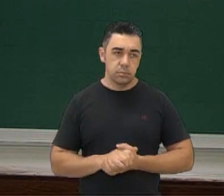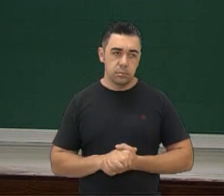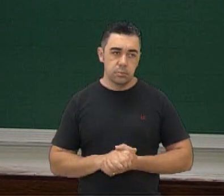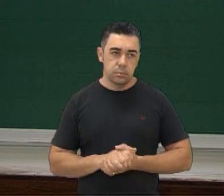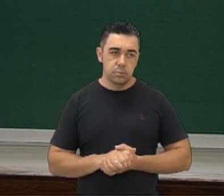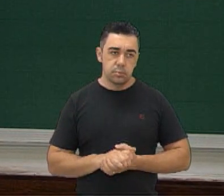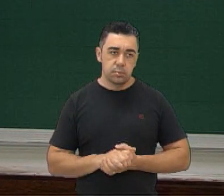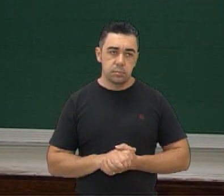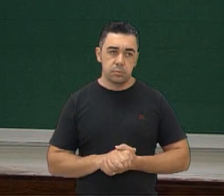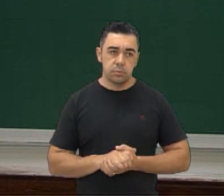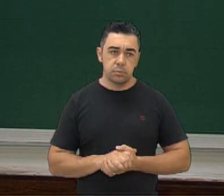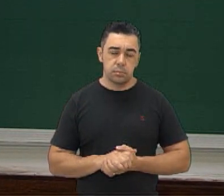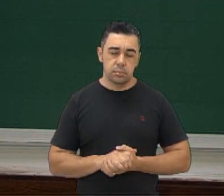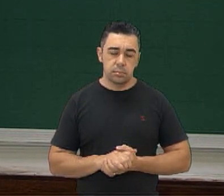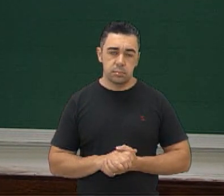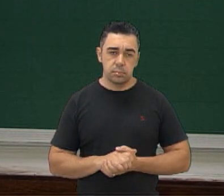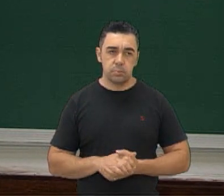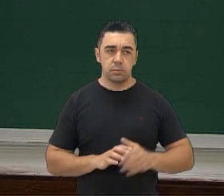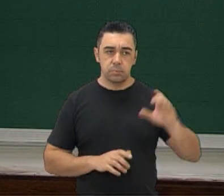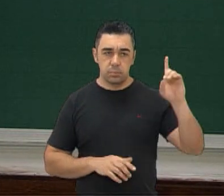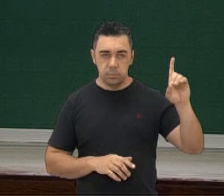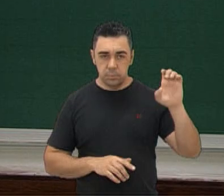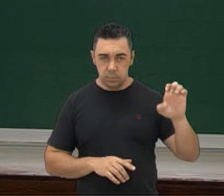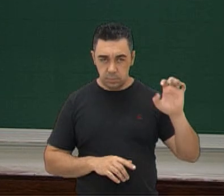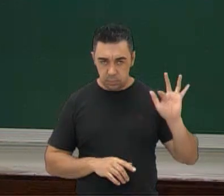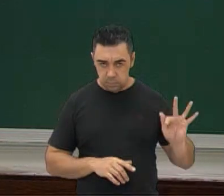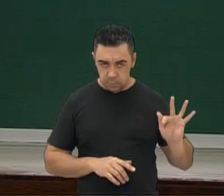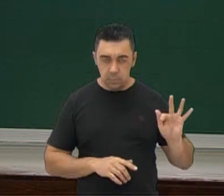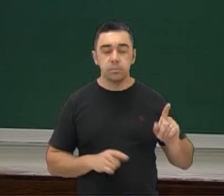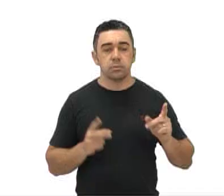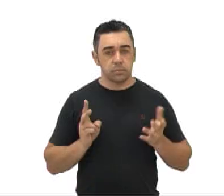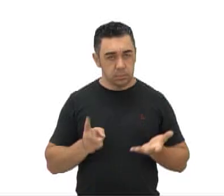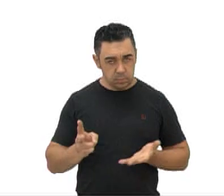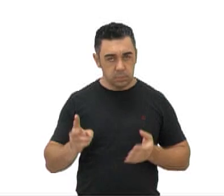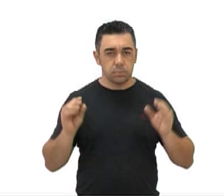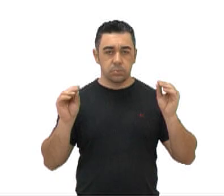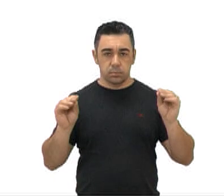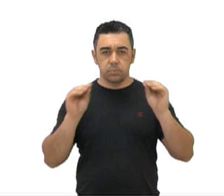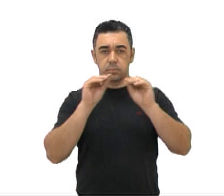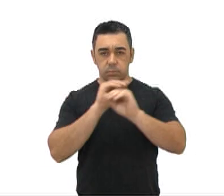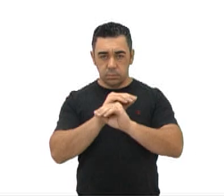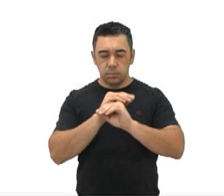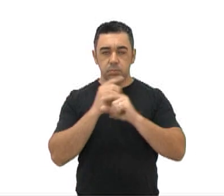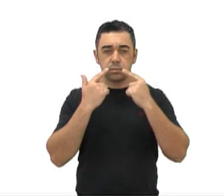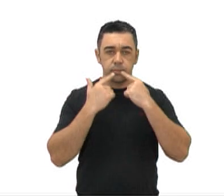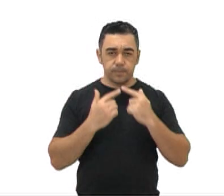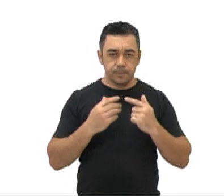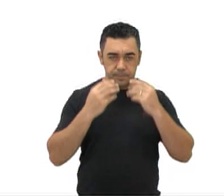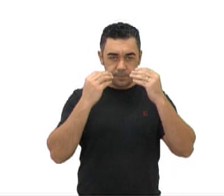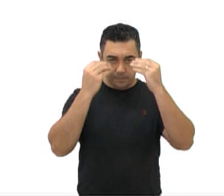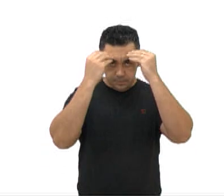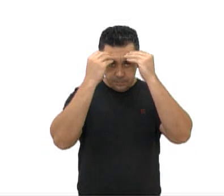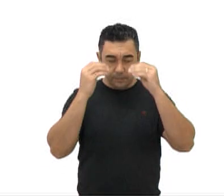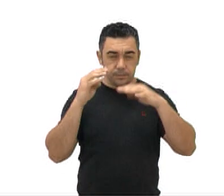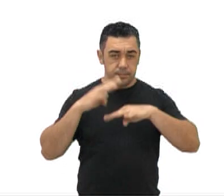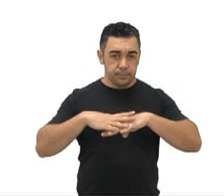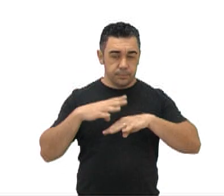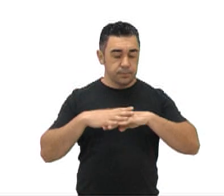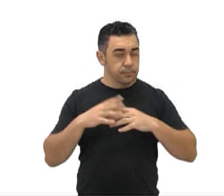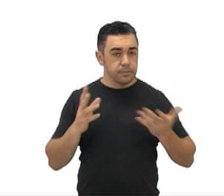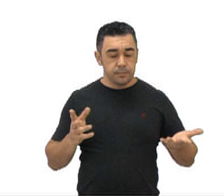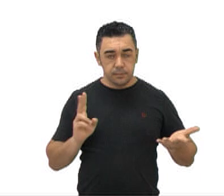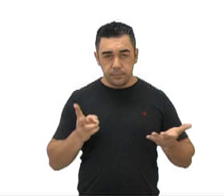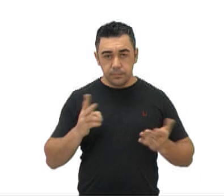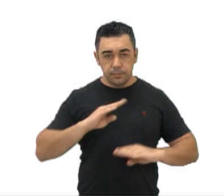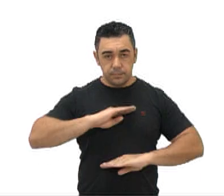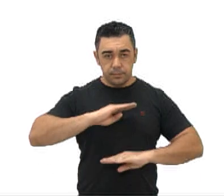Agora, nessa outra parte, escreva as sentenças da linguagem matemática. A mesma situação.